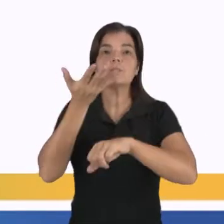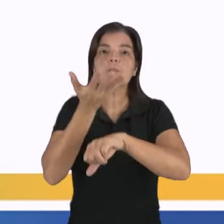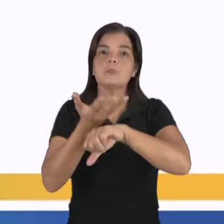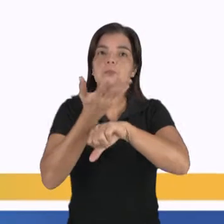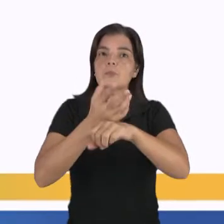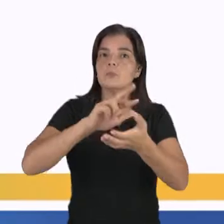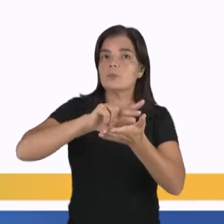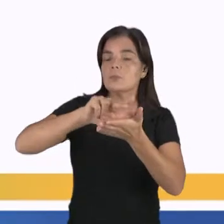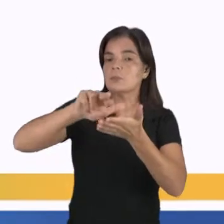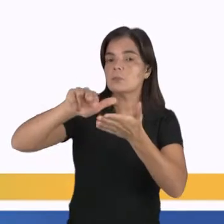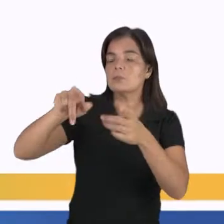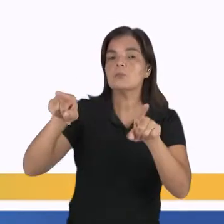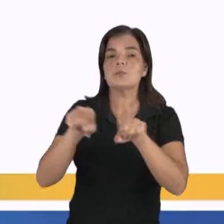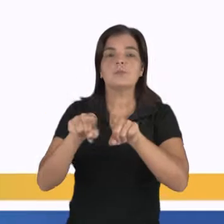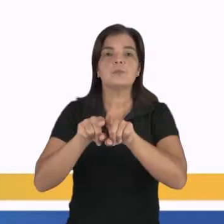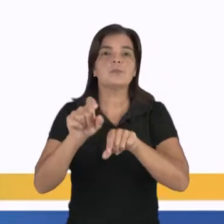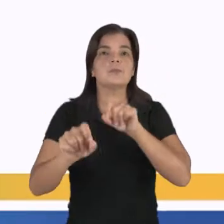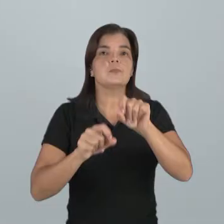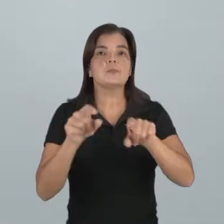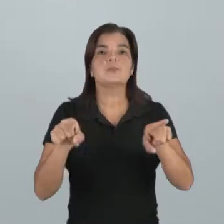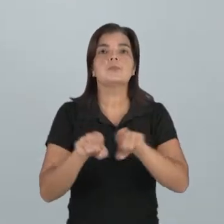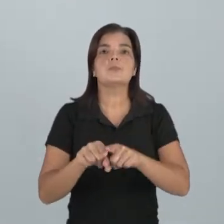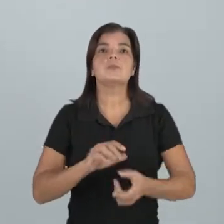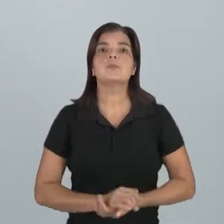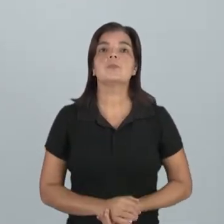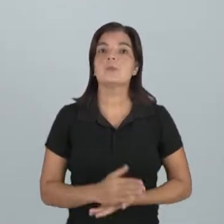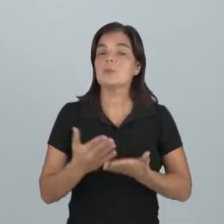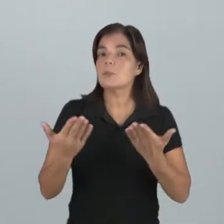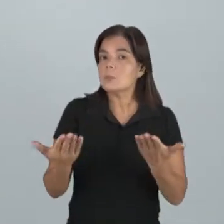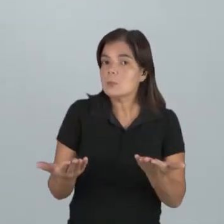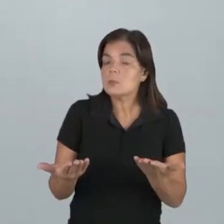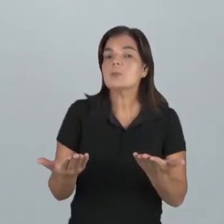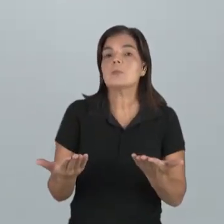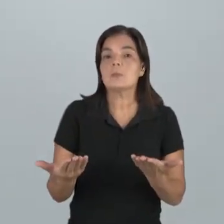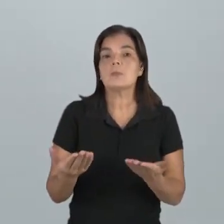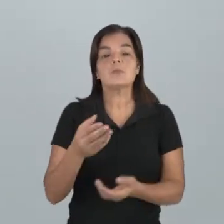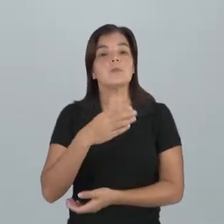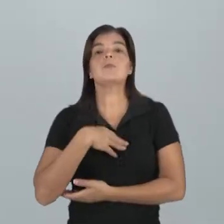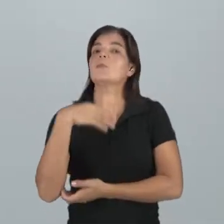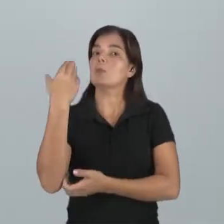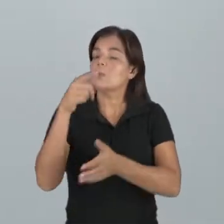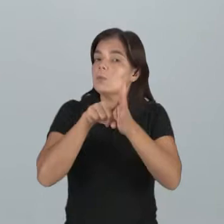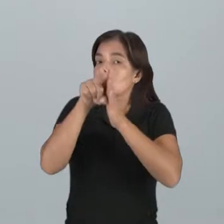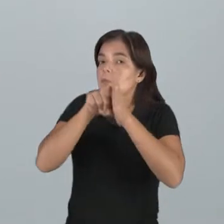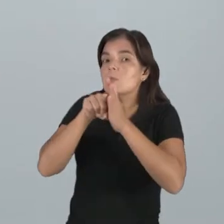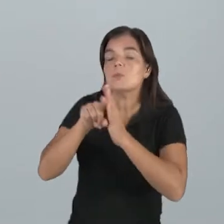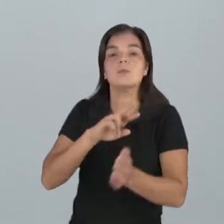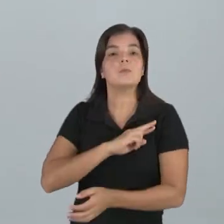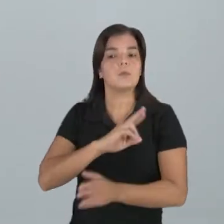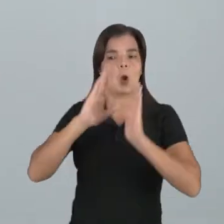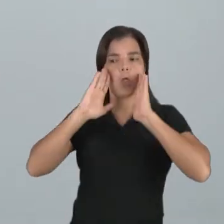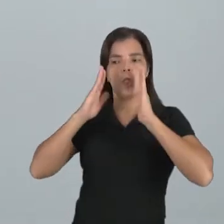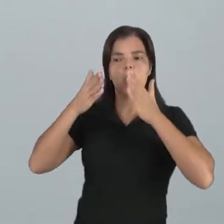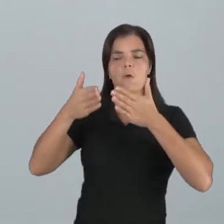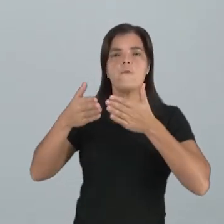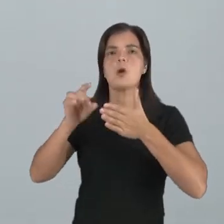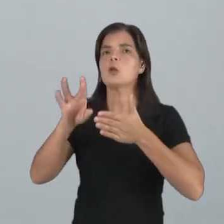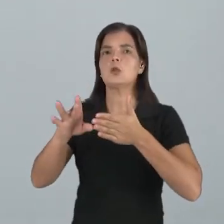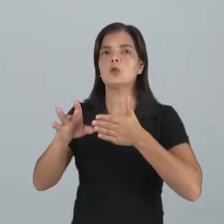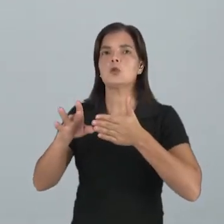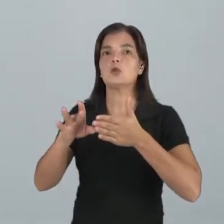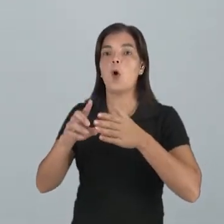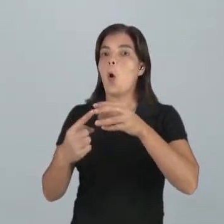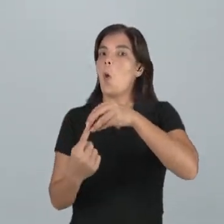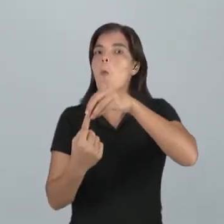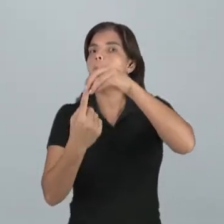perspectiva interdisciplinar e não confessional. Então, a ciência da religião, ela não foca numa confissão, não